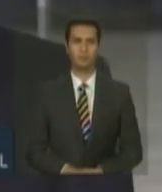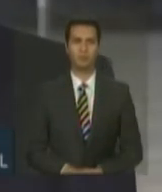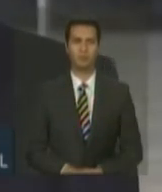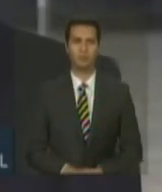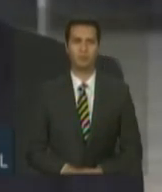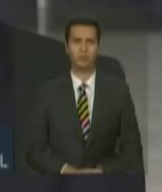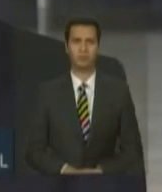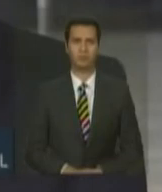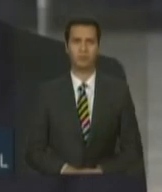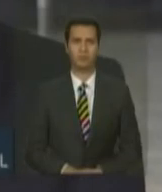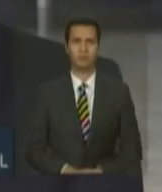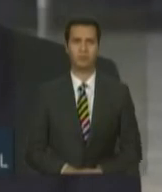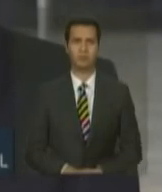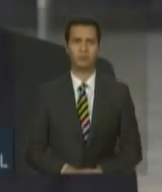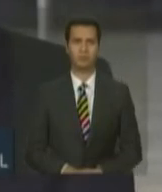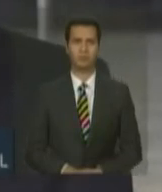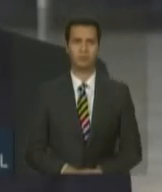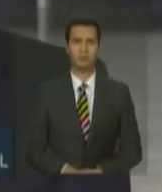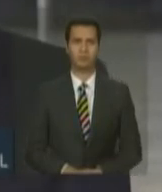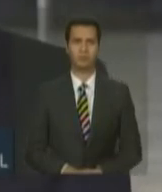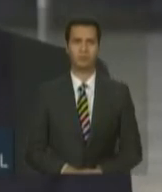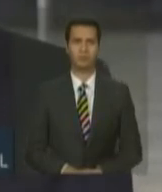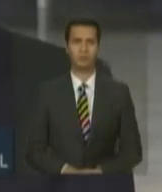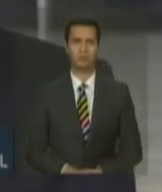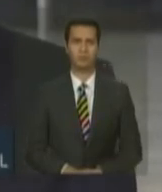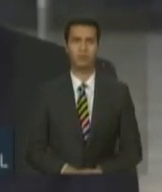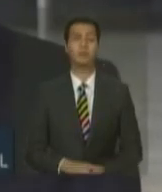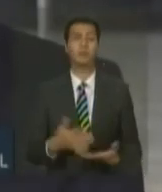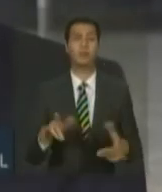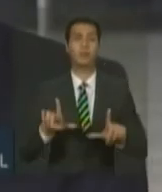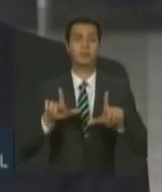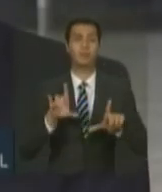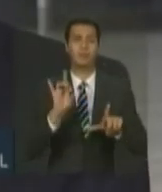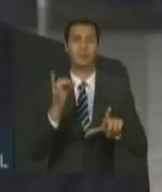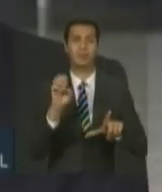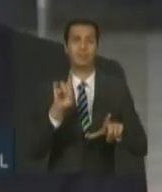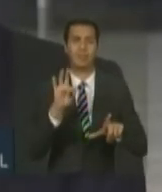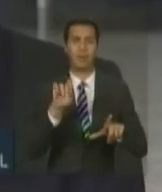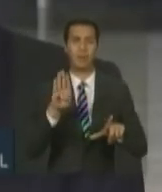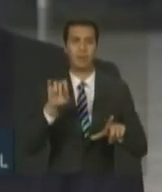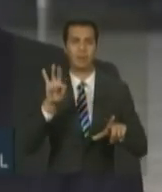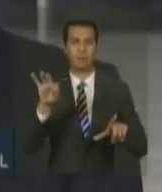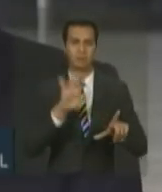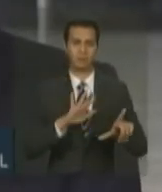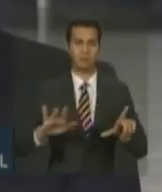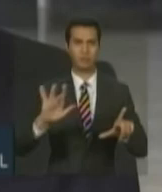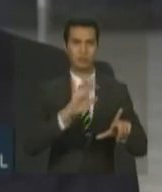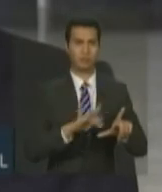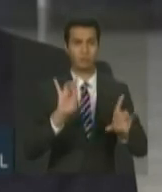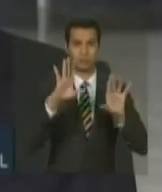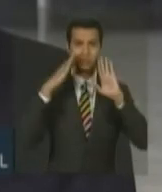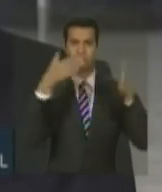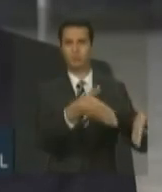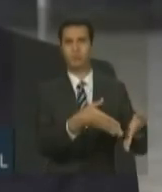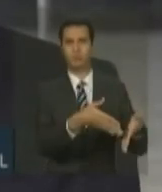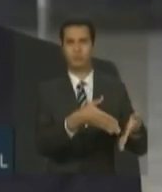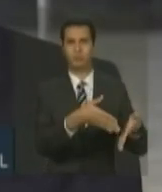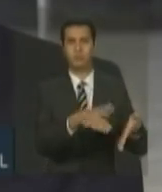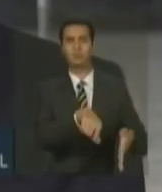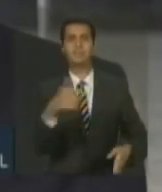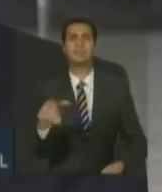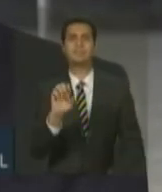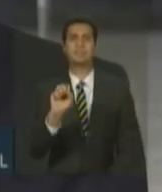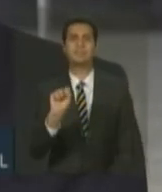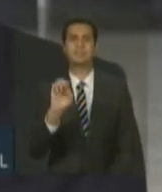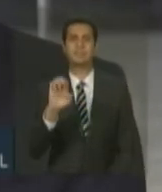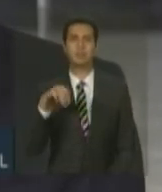mais legislação. Não, nós temos. Os tablets só trata dos tablets. Essa parte que envolve semicondutores